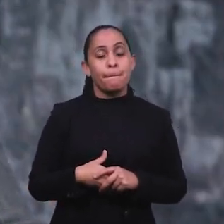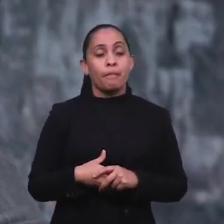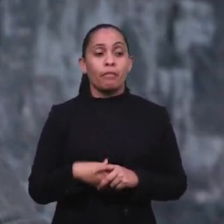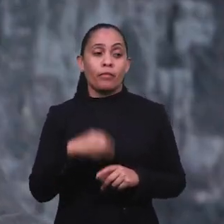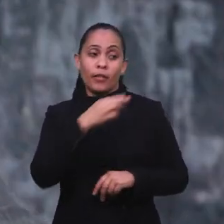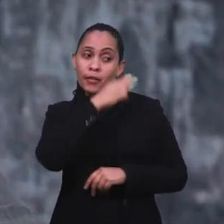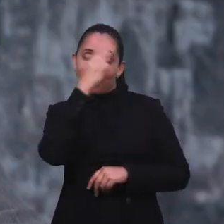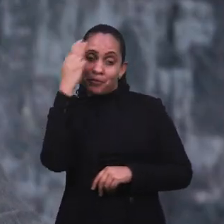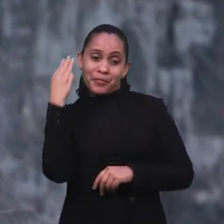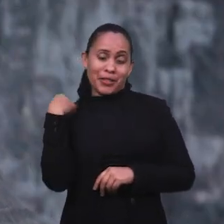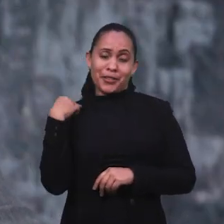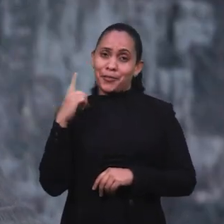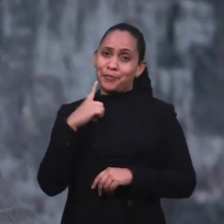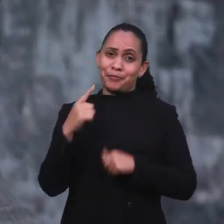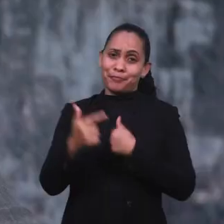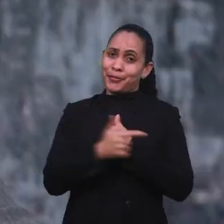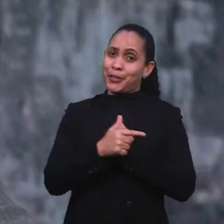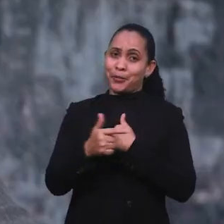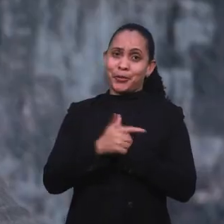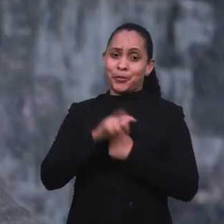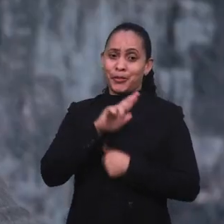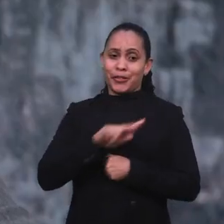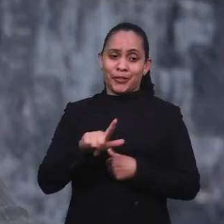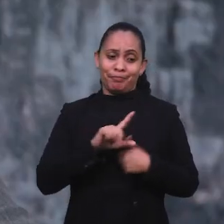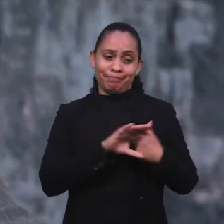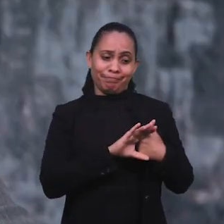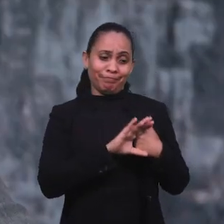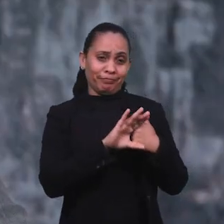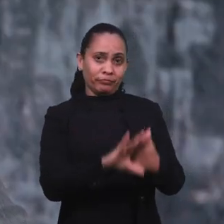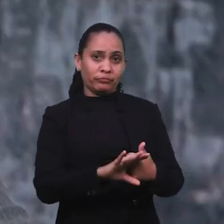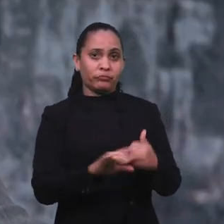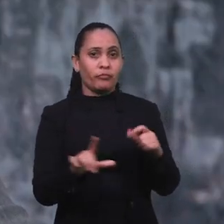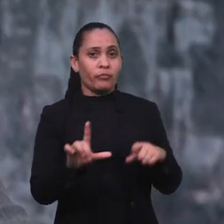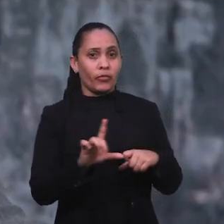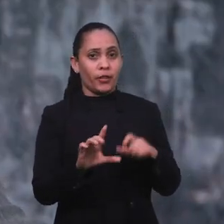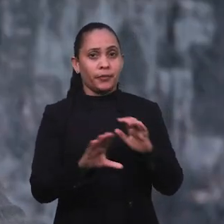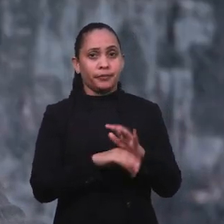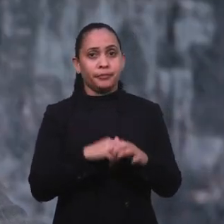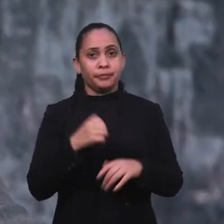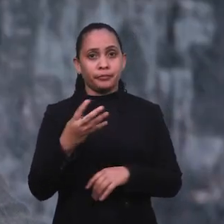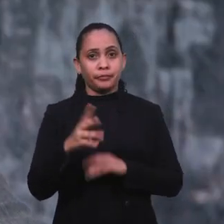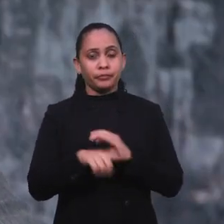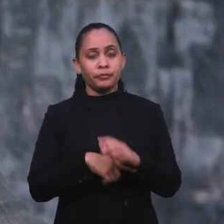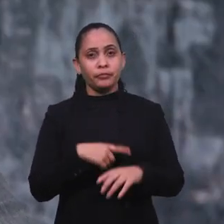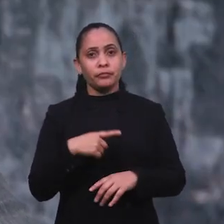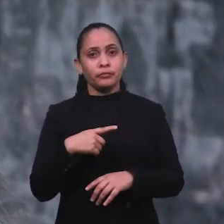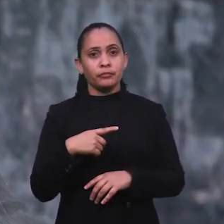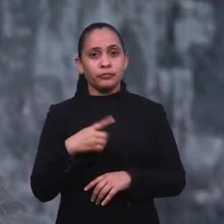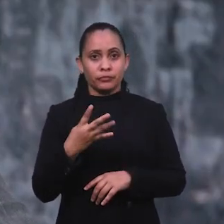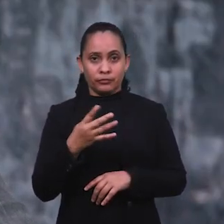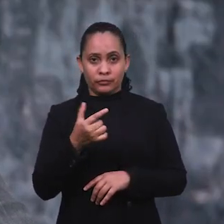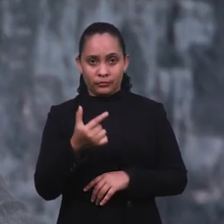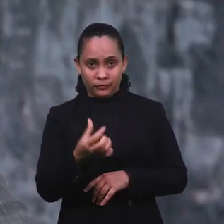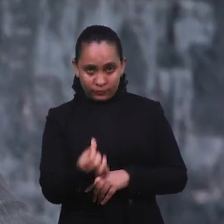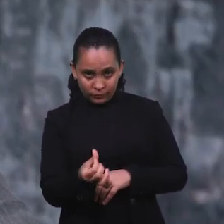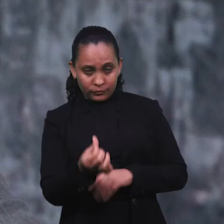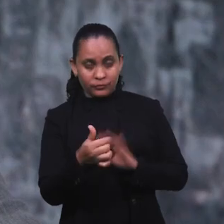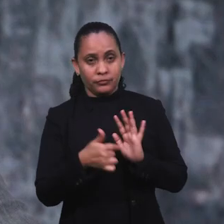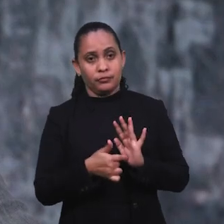tem esse papel que lhe foi dado pelo catolicismo. Texto de Lucas, capítulo 1, versículo